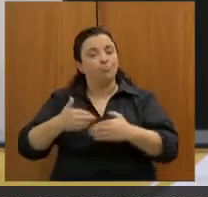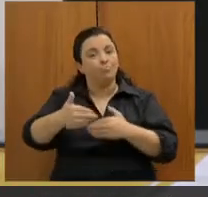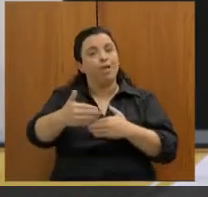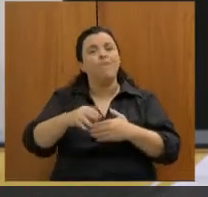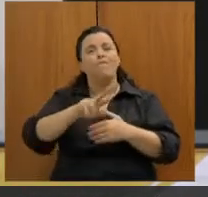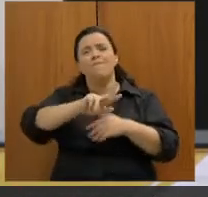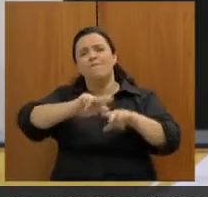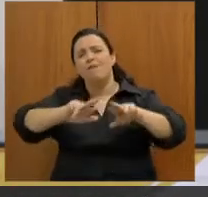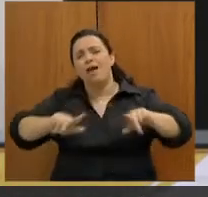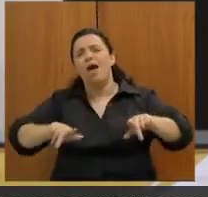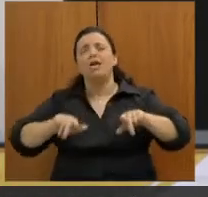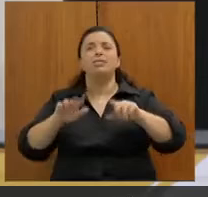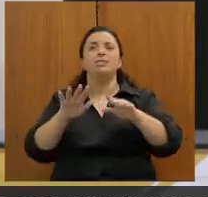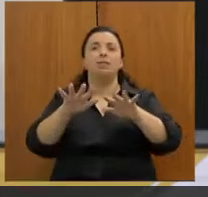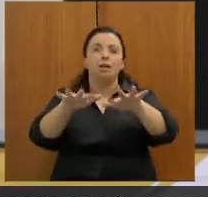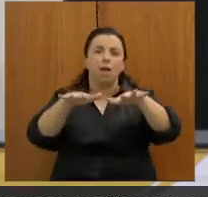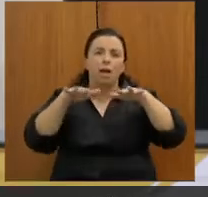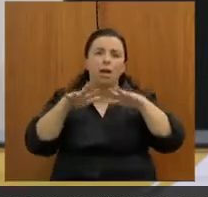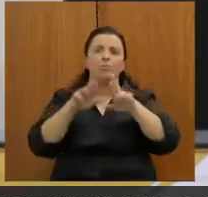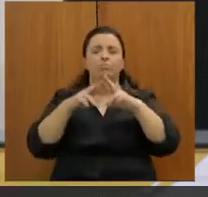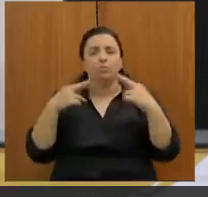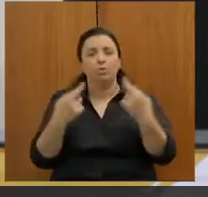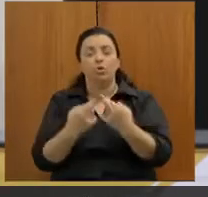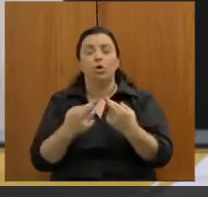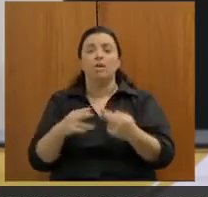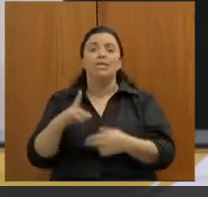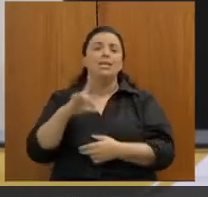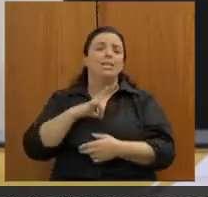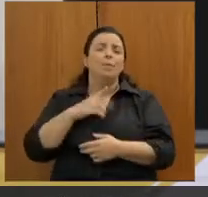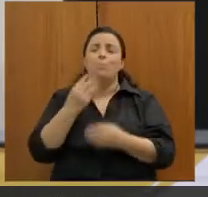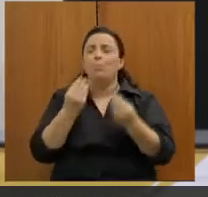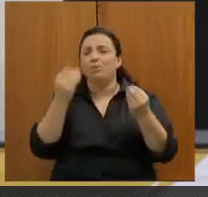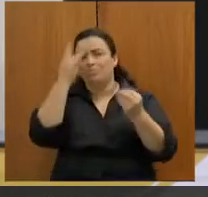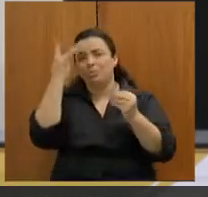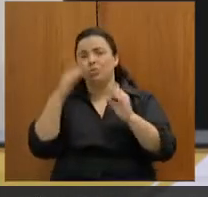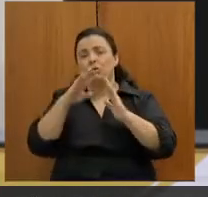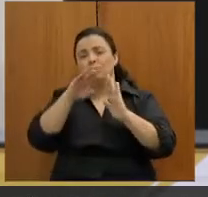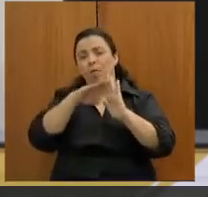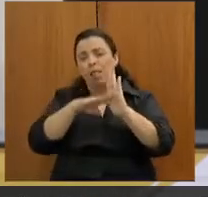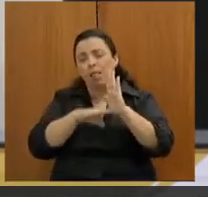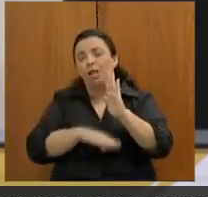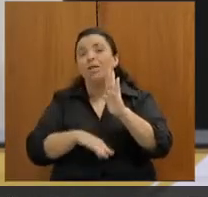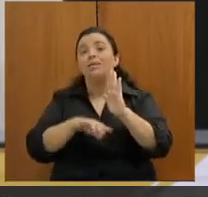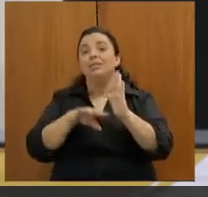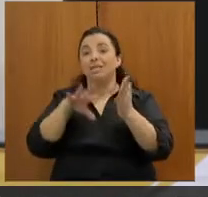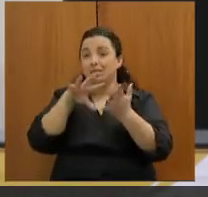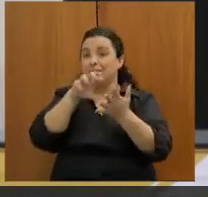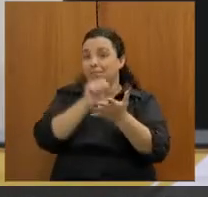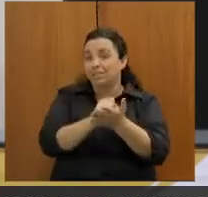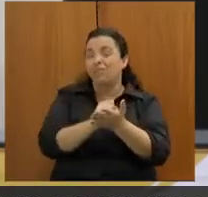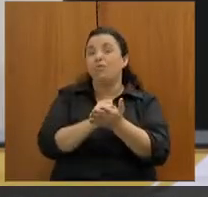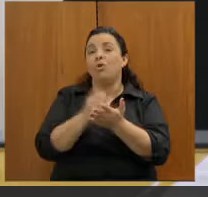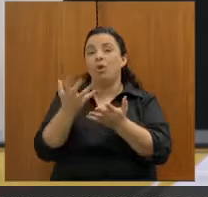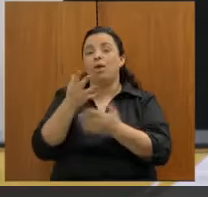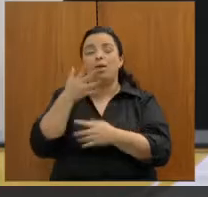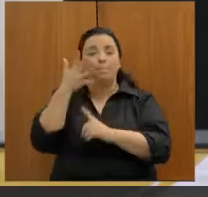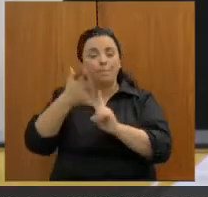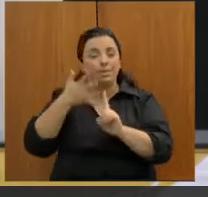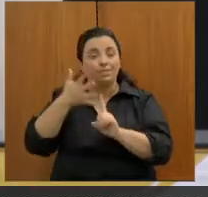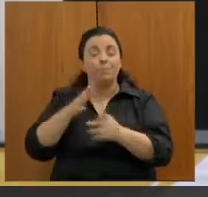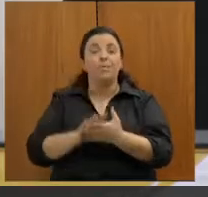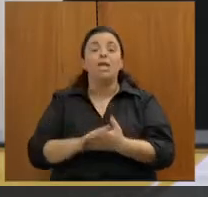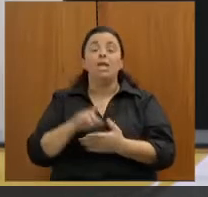temos várias participantes escritas Então nós vamos divulgar ao final do dia de hoje um pequeno calendário